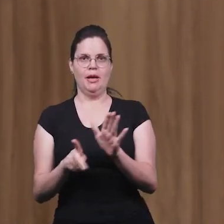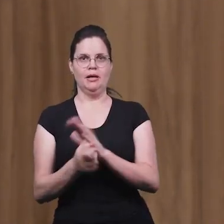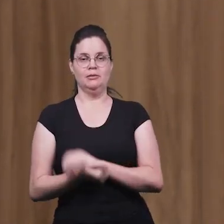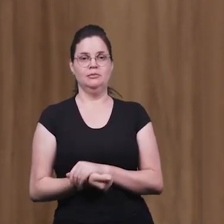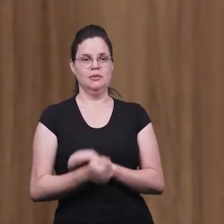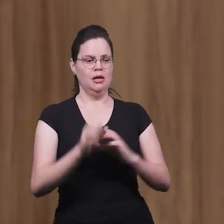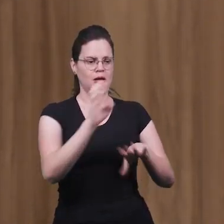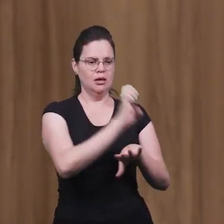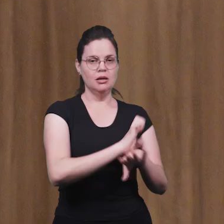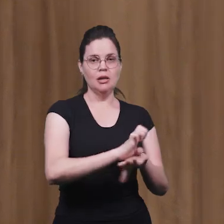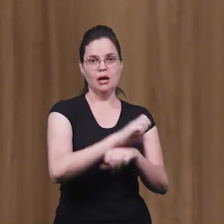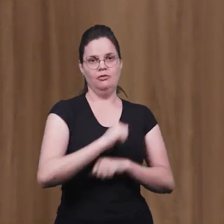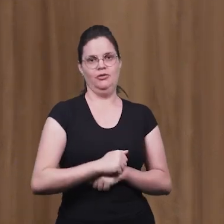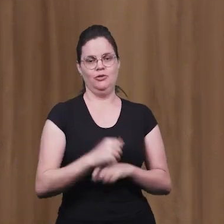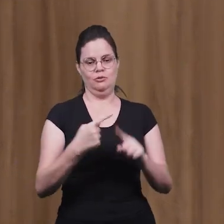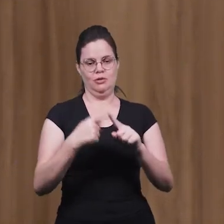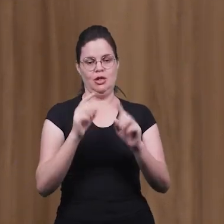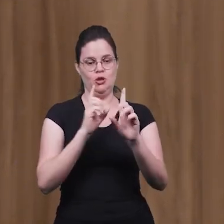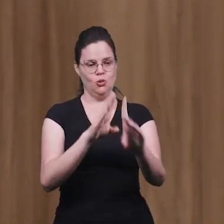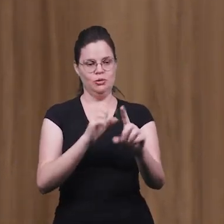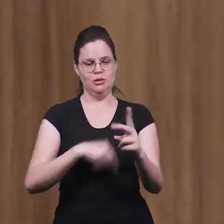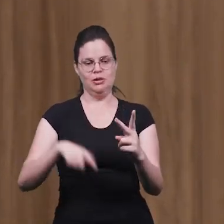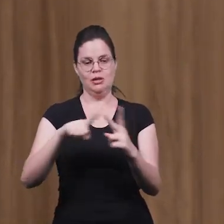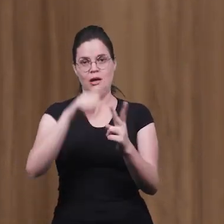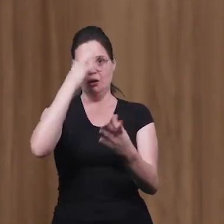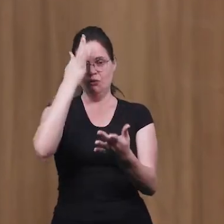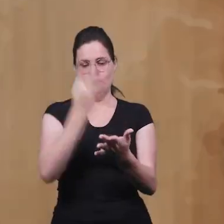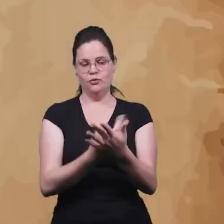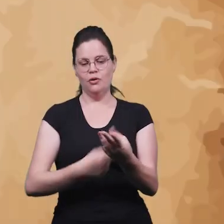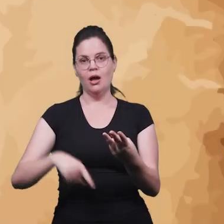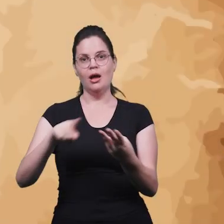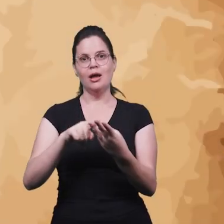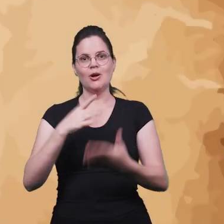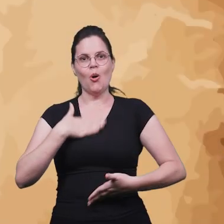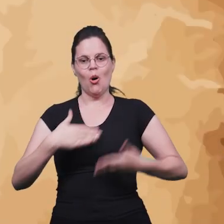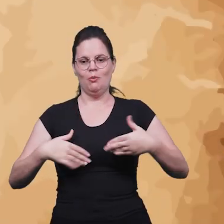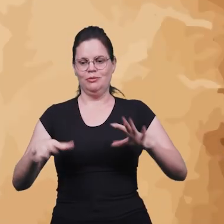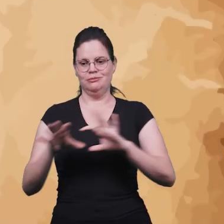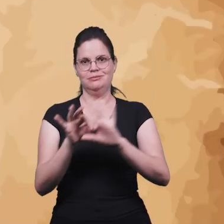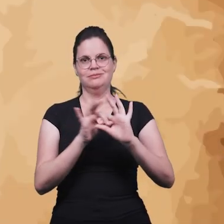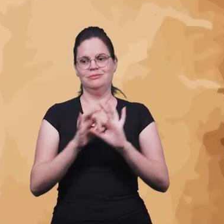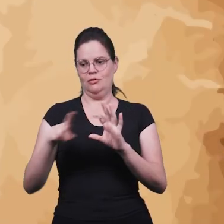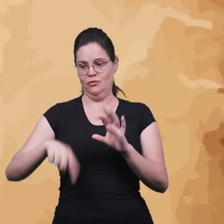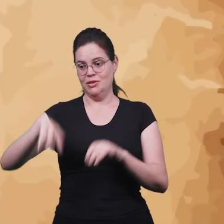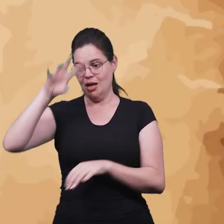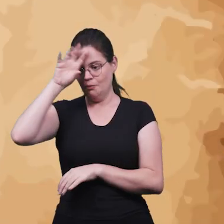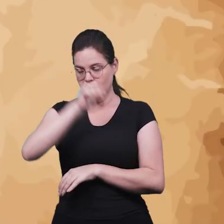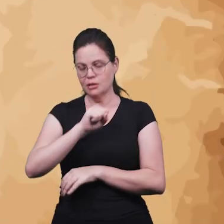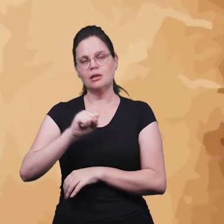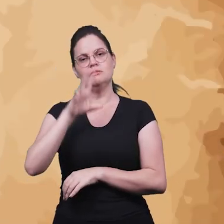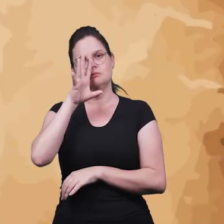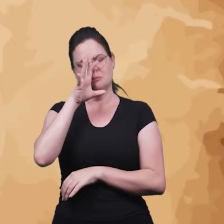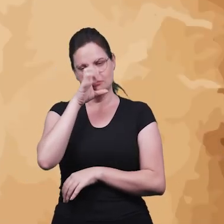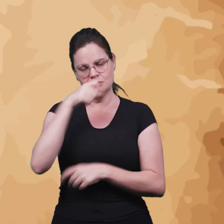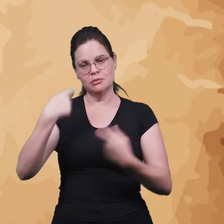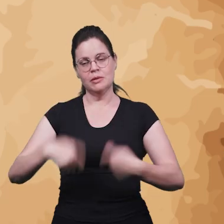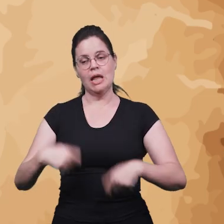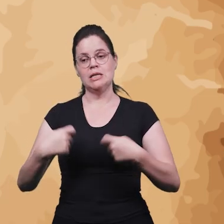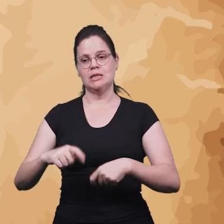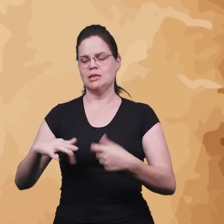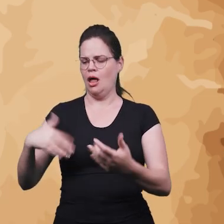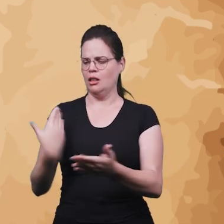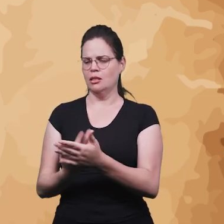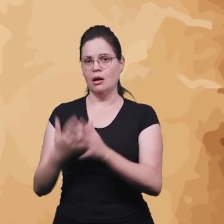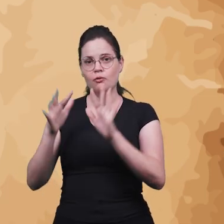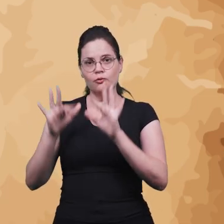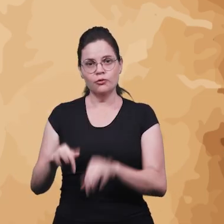de Cristo e a fé. Essa era a grande riqueza da igreja. E o verso 26, quando fala ao que vencer e guardar as minhas palavras até o fim, então, as